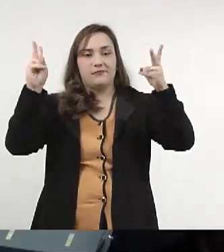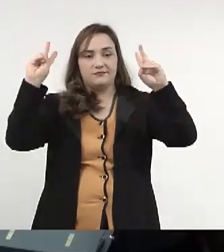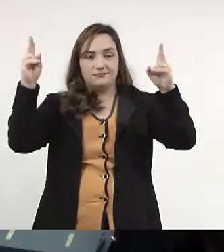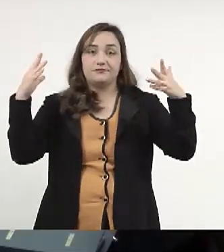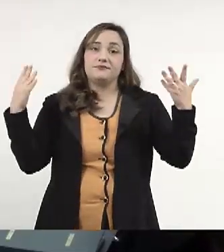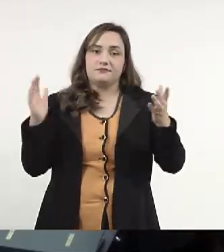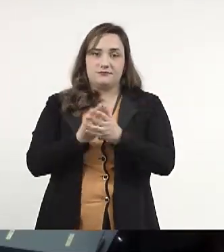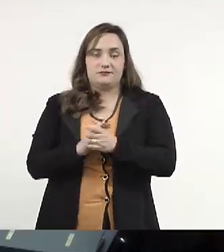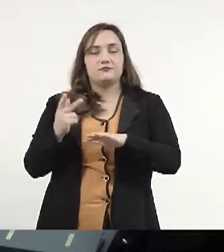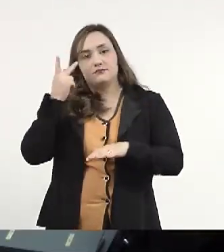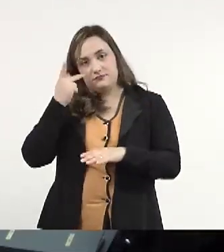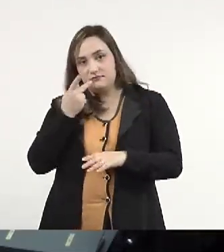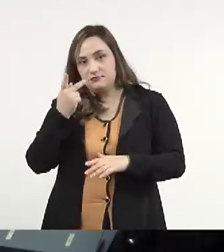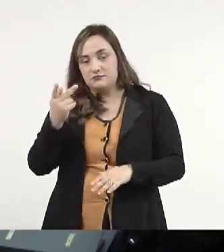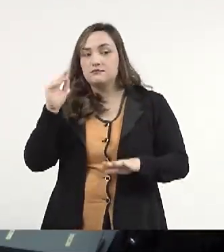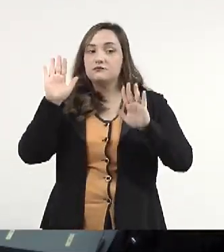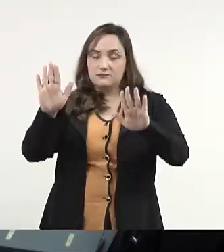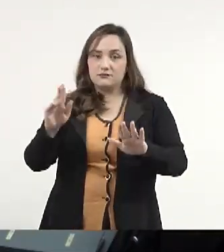Então, senhor presidente,